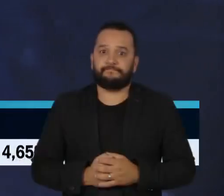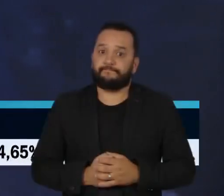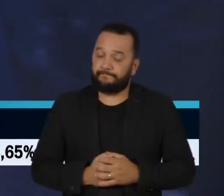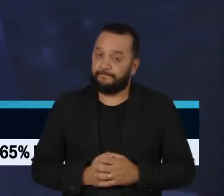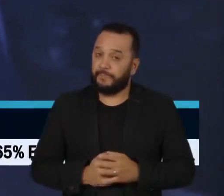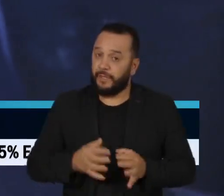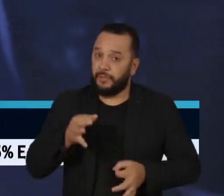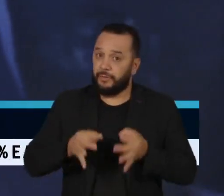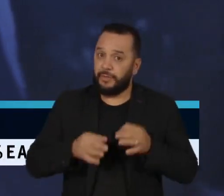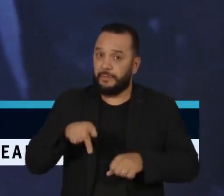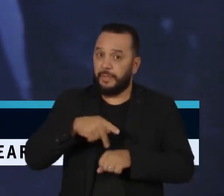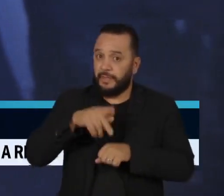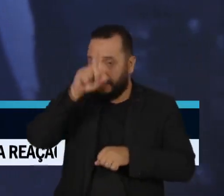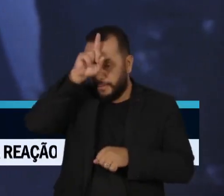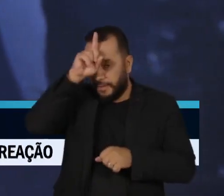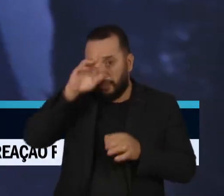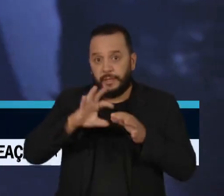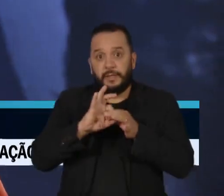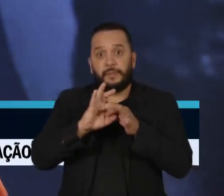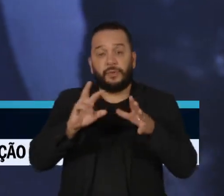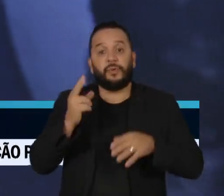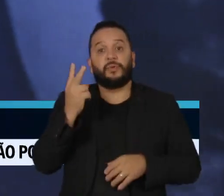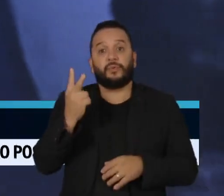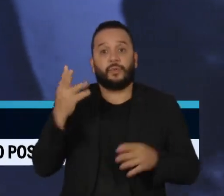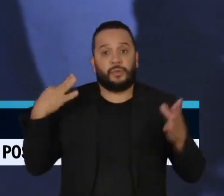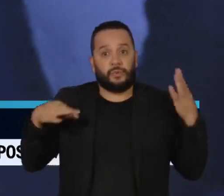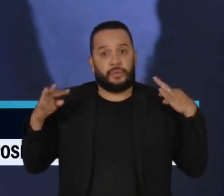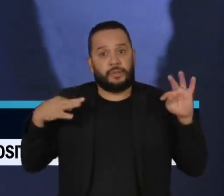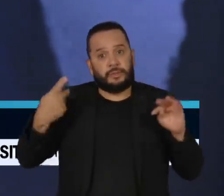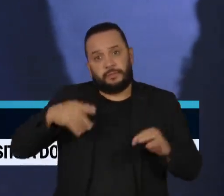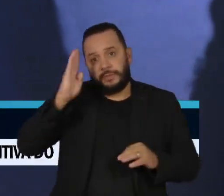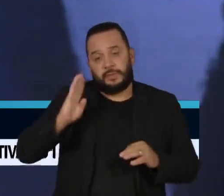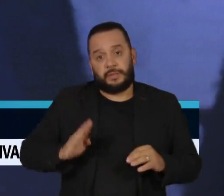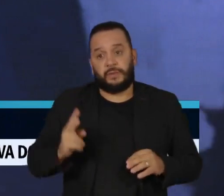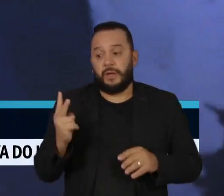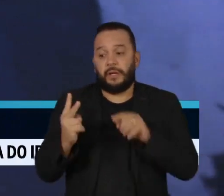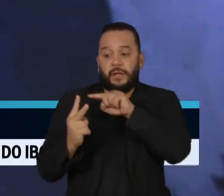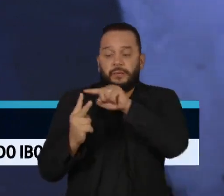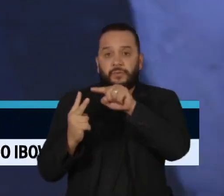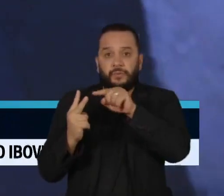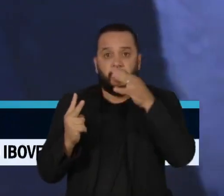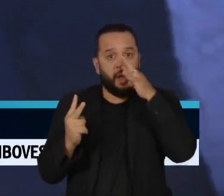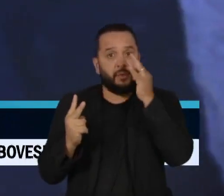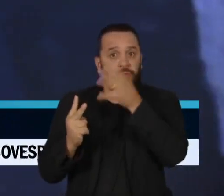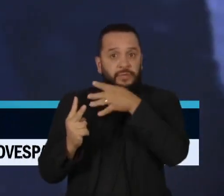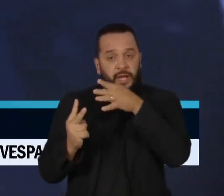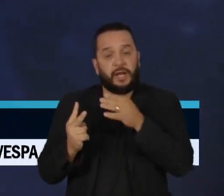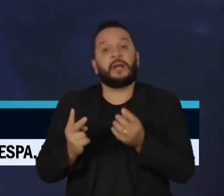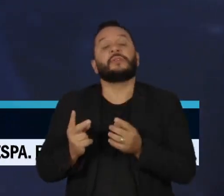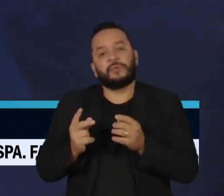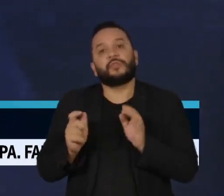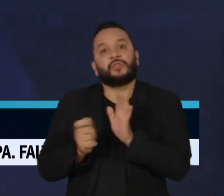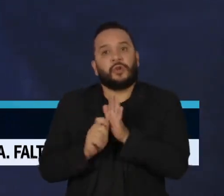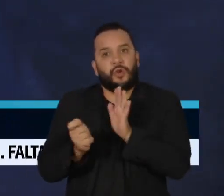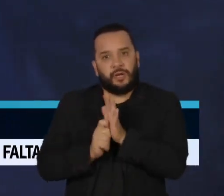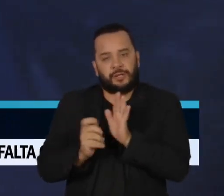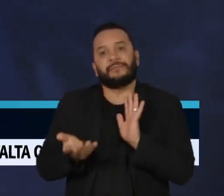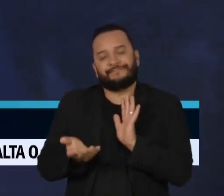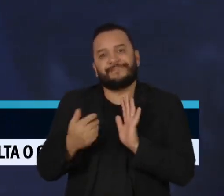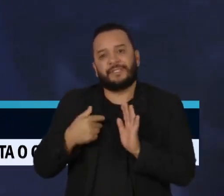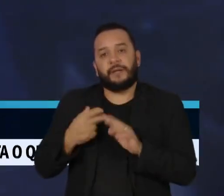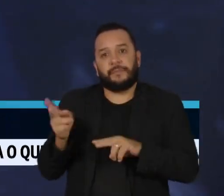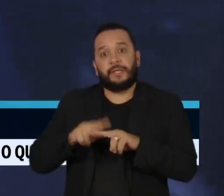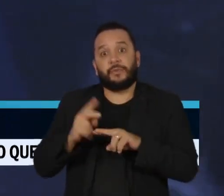A justiça alemã libertou hoje duas turistas brasileiras acusadas de tráfico internacional de drogas. Elas estavam presas há mais de um mês depois